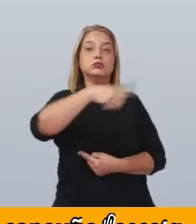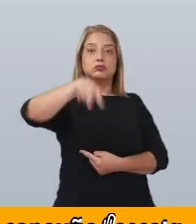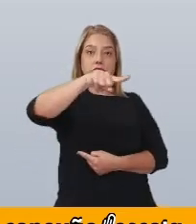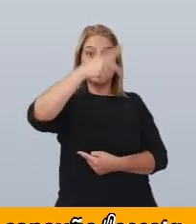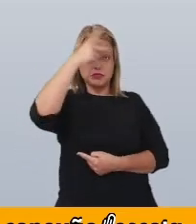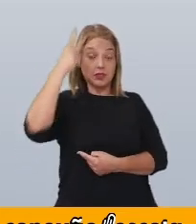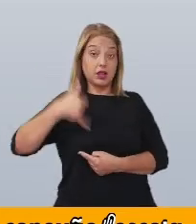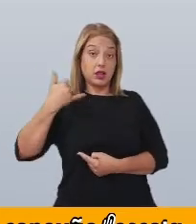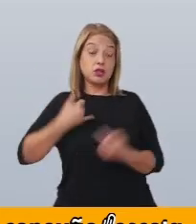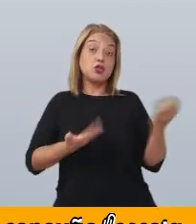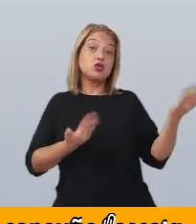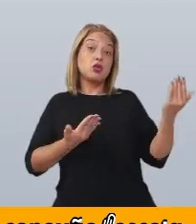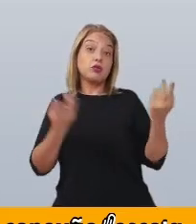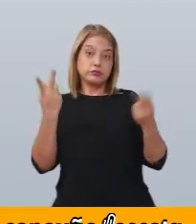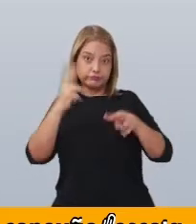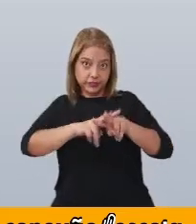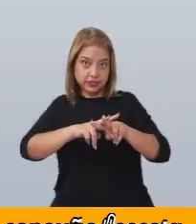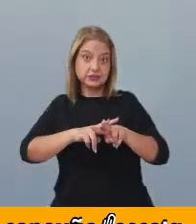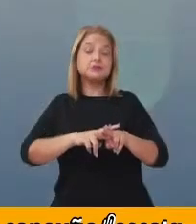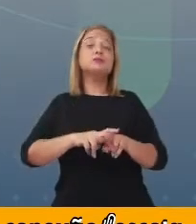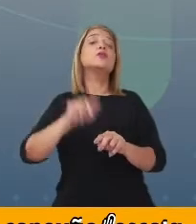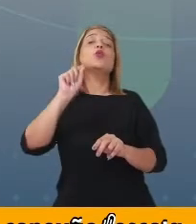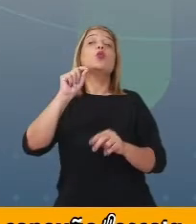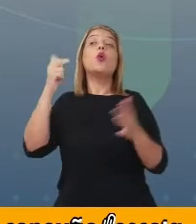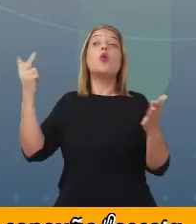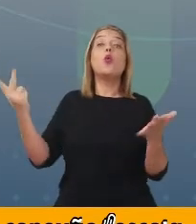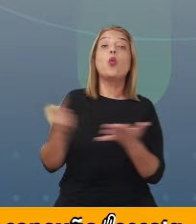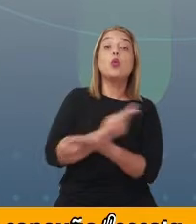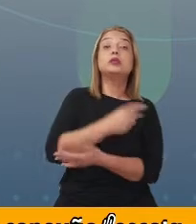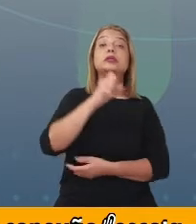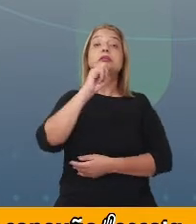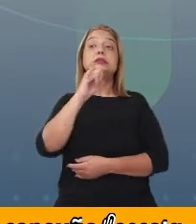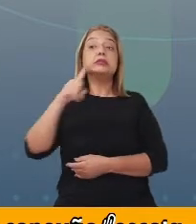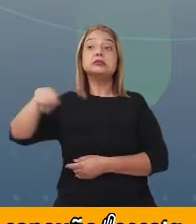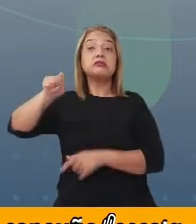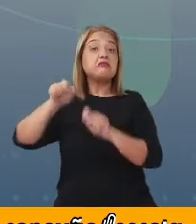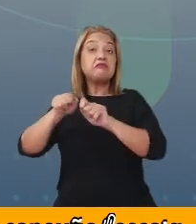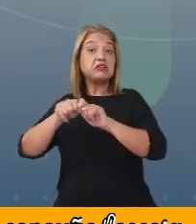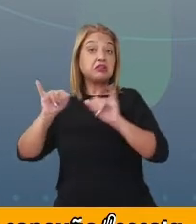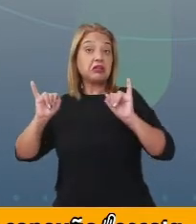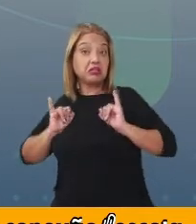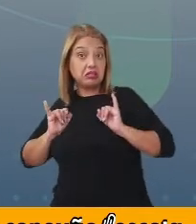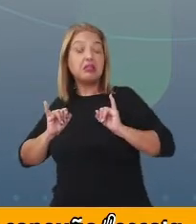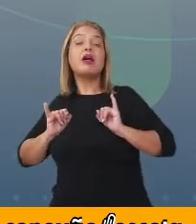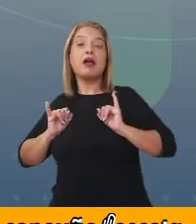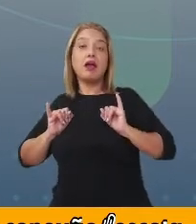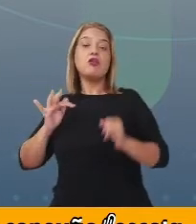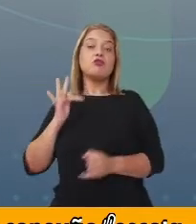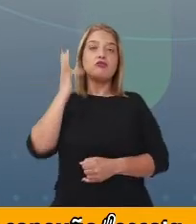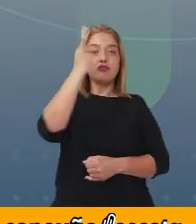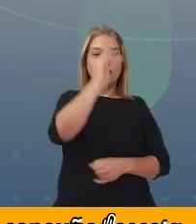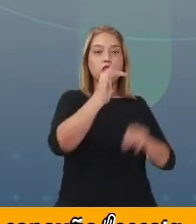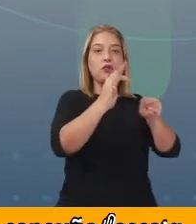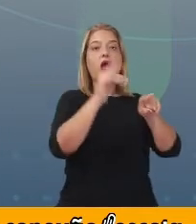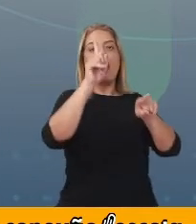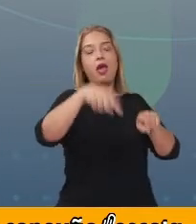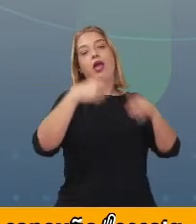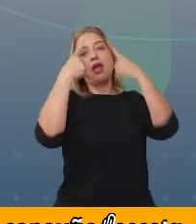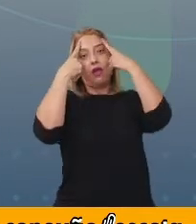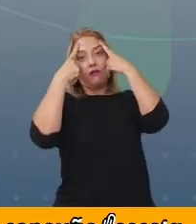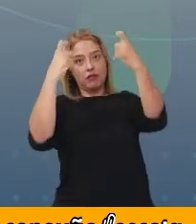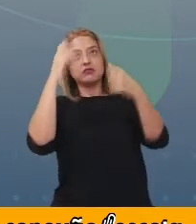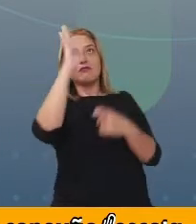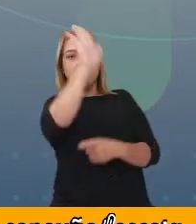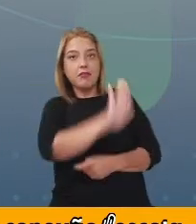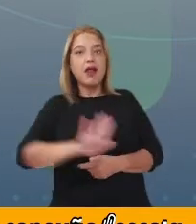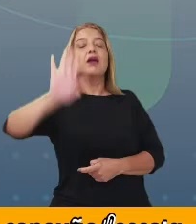é a consequência? Qual é o resultado disso? A violência no Brasil tem